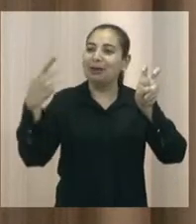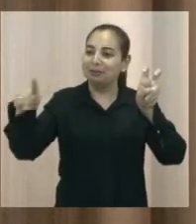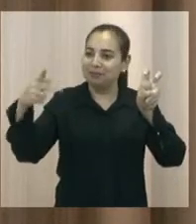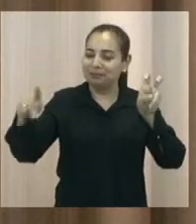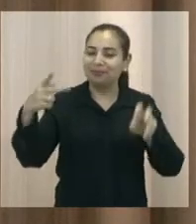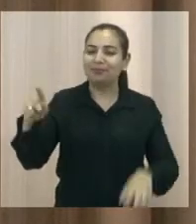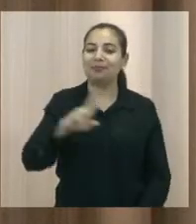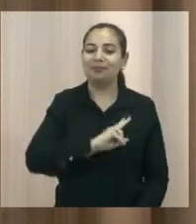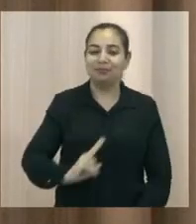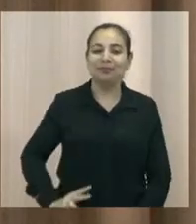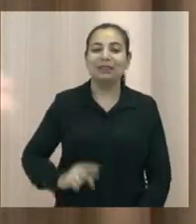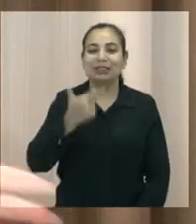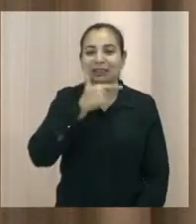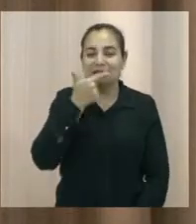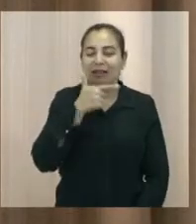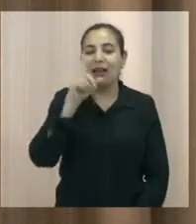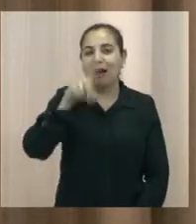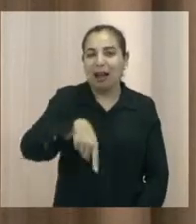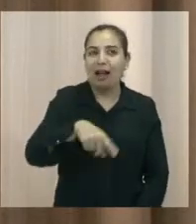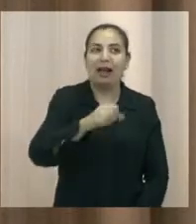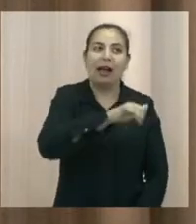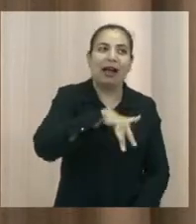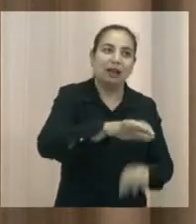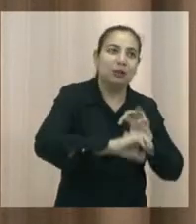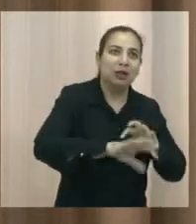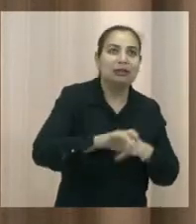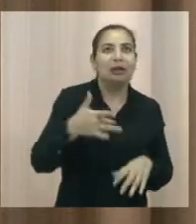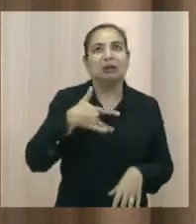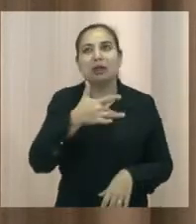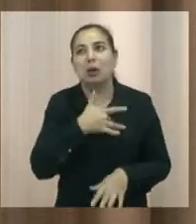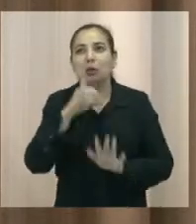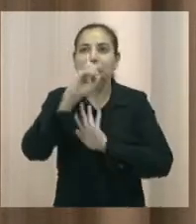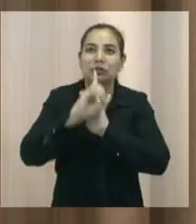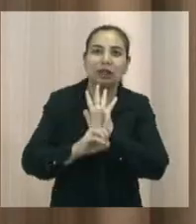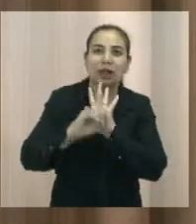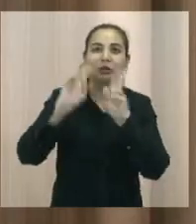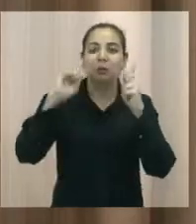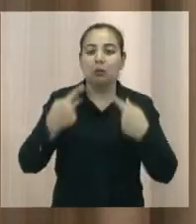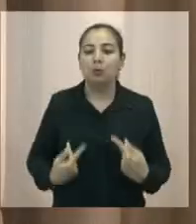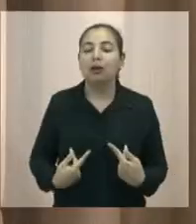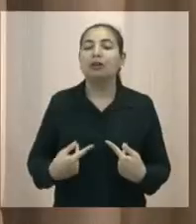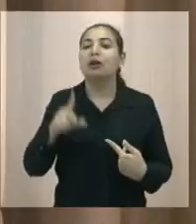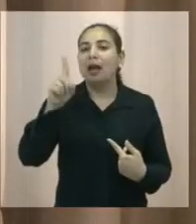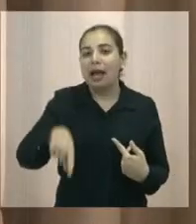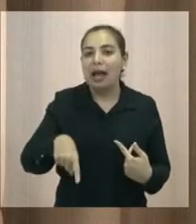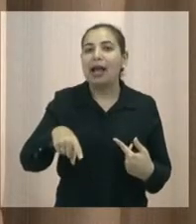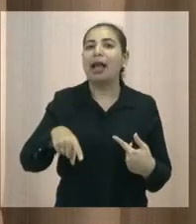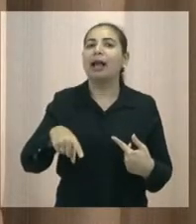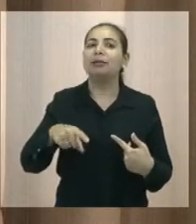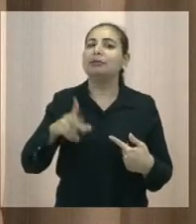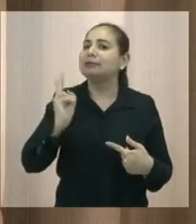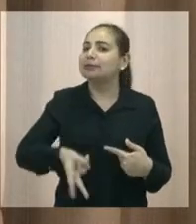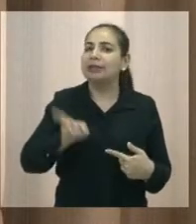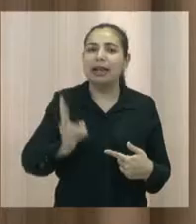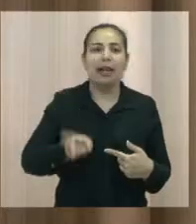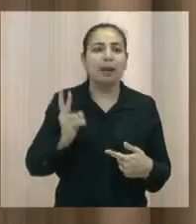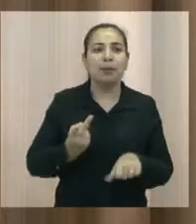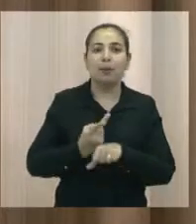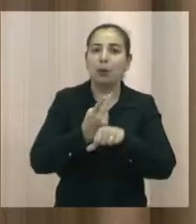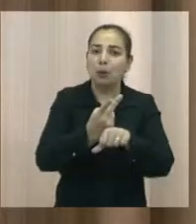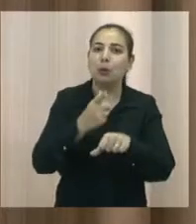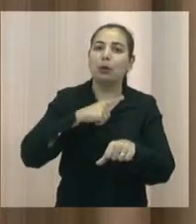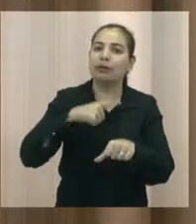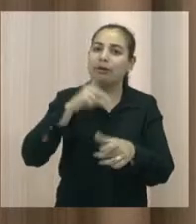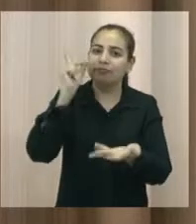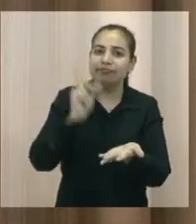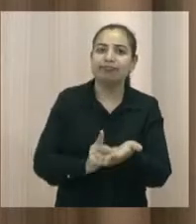ela qual for a área, educação, saúde, direitos humanos, é a busca do direito, né? Então, assim, o que é que a gente